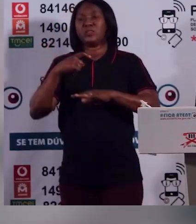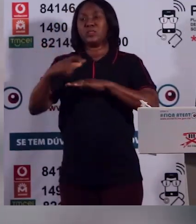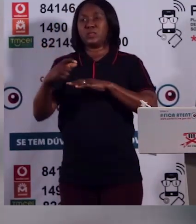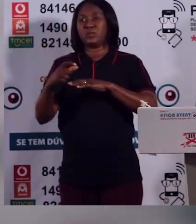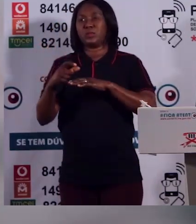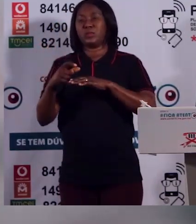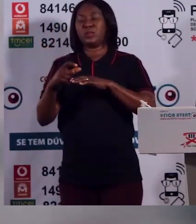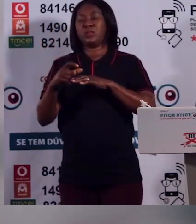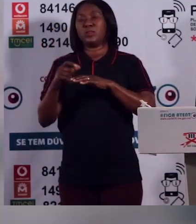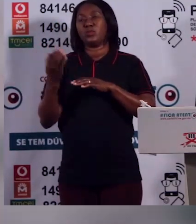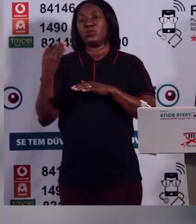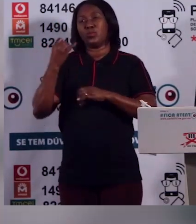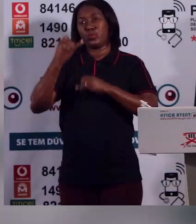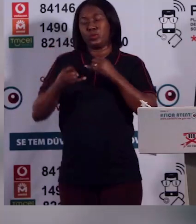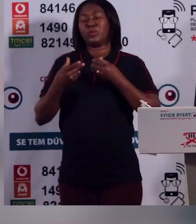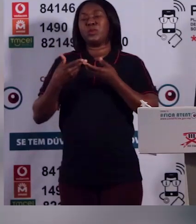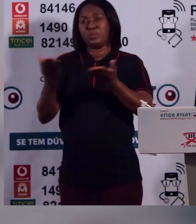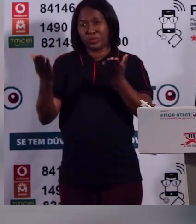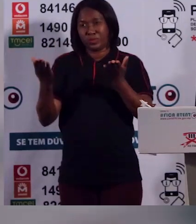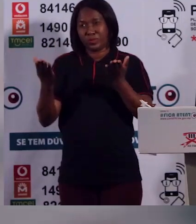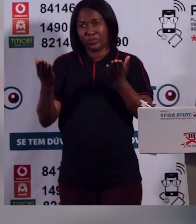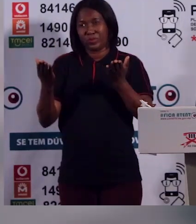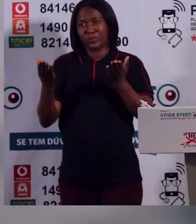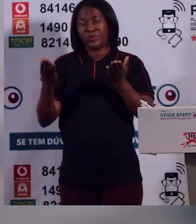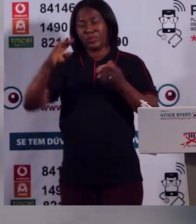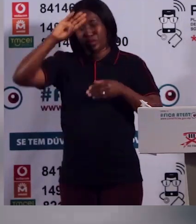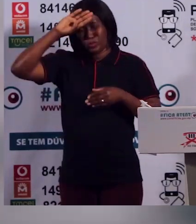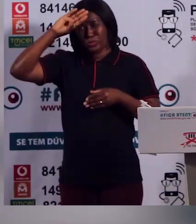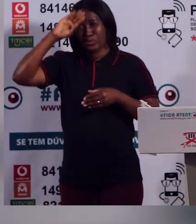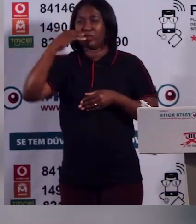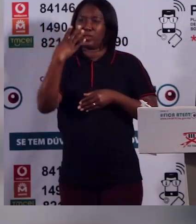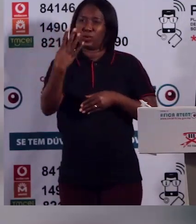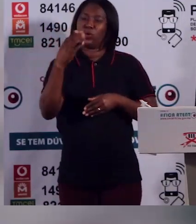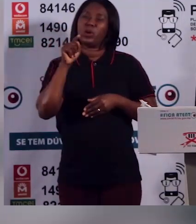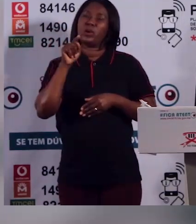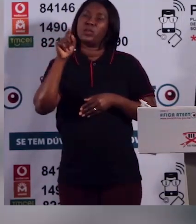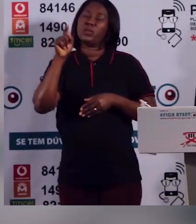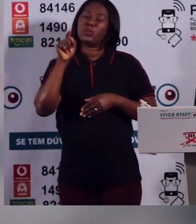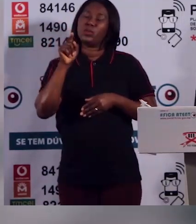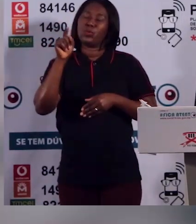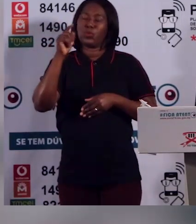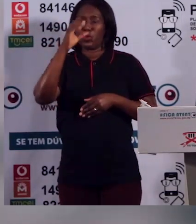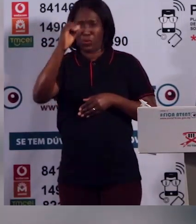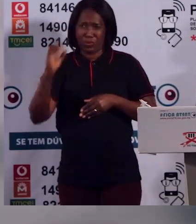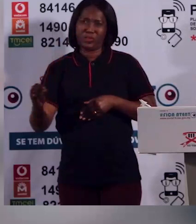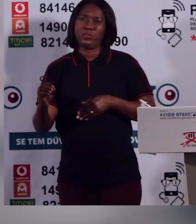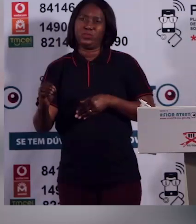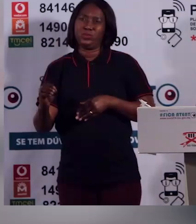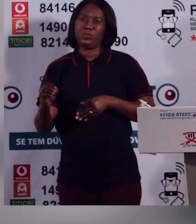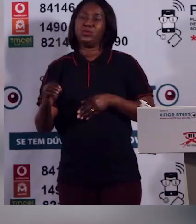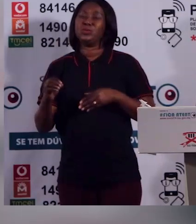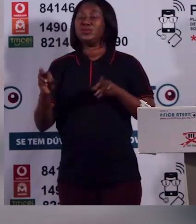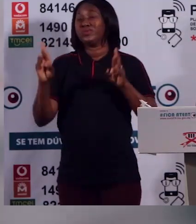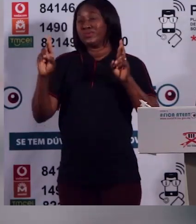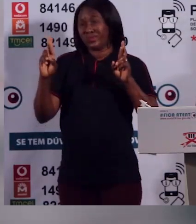a semana que findou agora, apresenta uma taxa de positividade de cerca de 4%, graças principalmente ao número